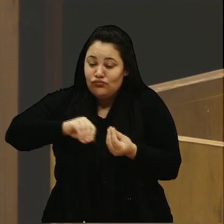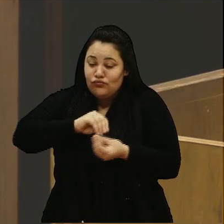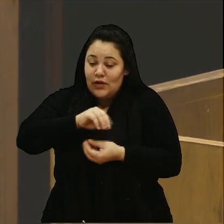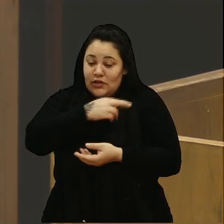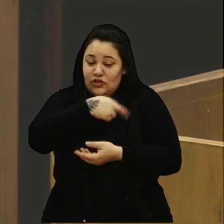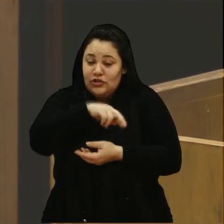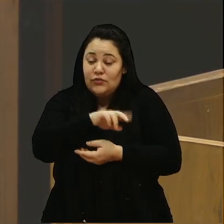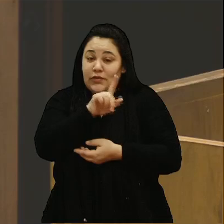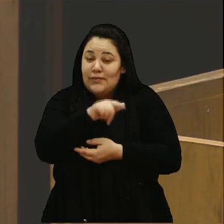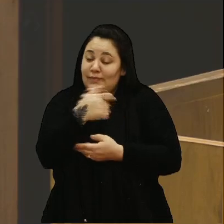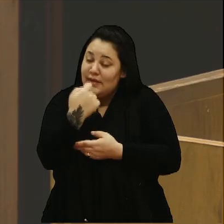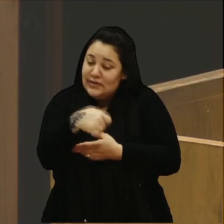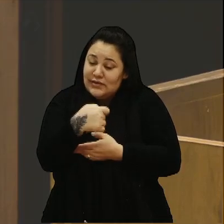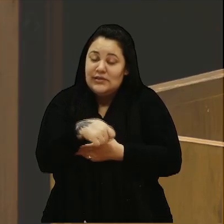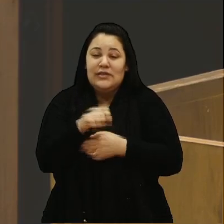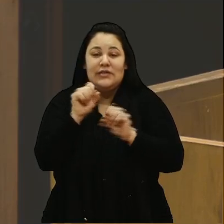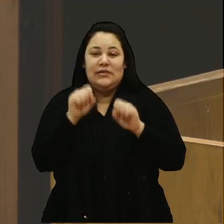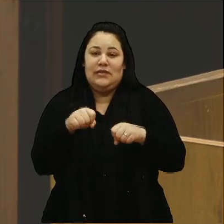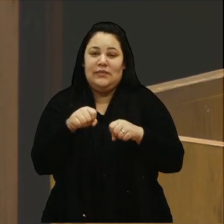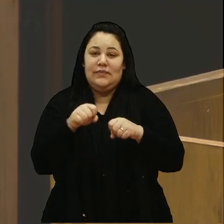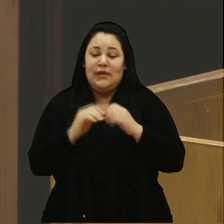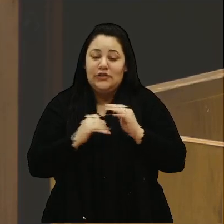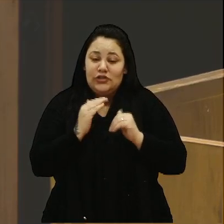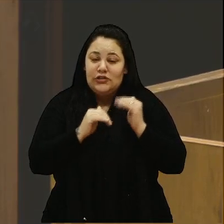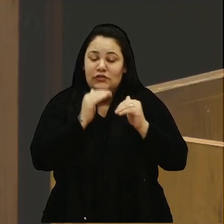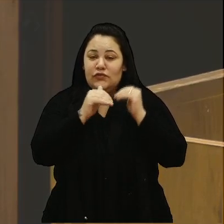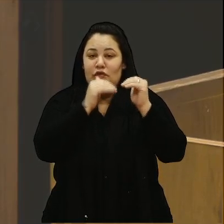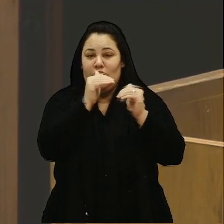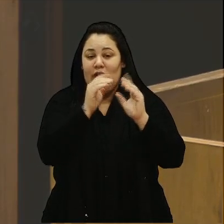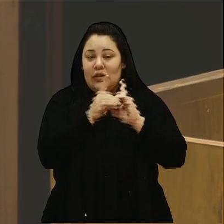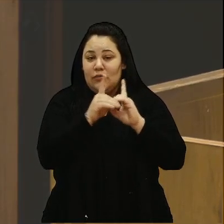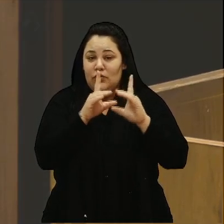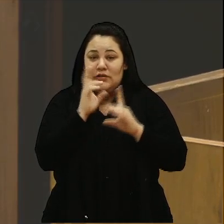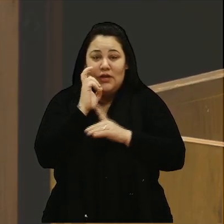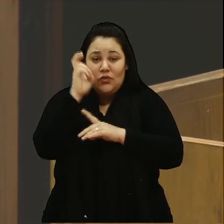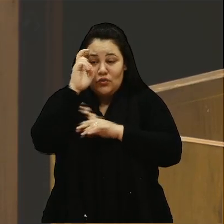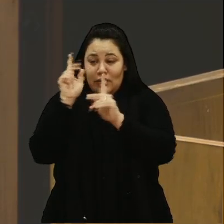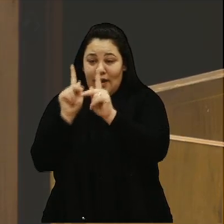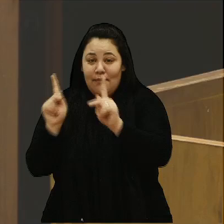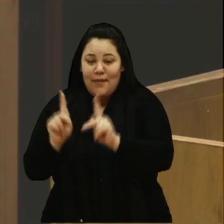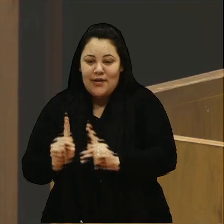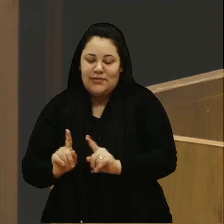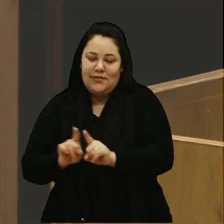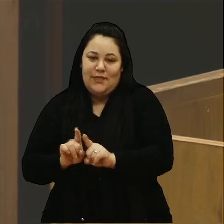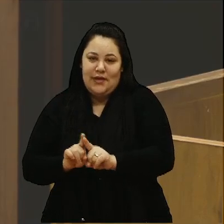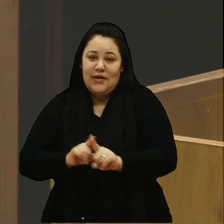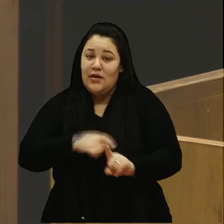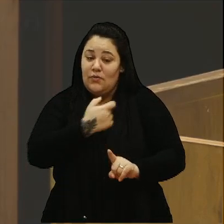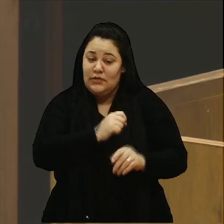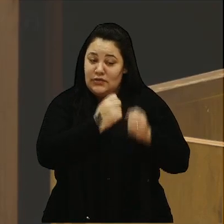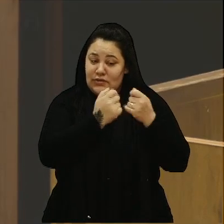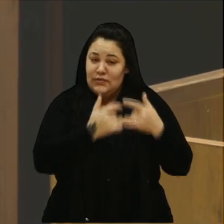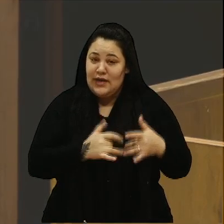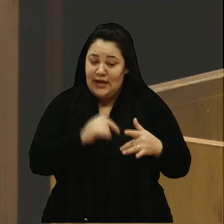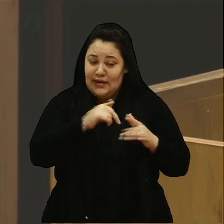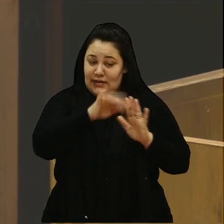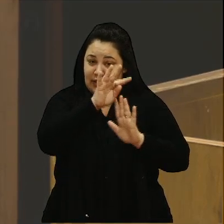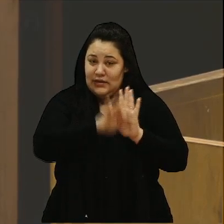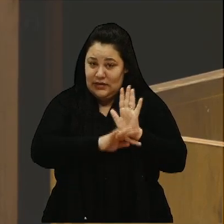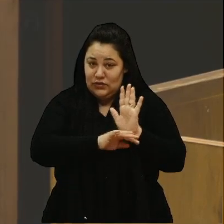para o fortalecimento da democracia e da cultura da paz. Cabe ressaltar ainda que o texto do projeto